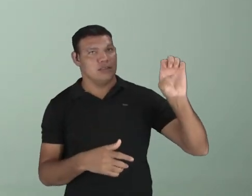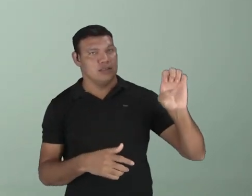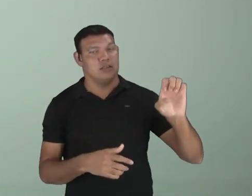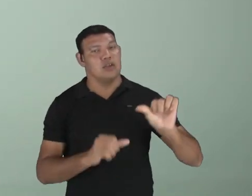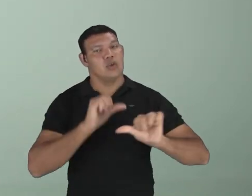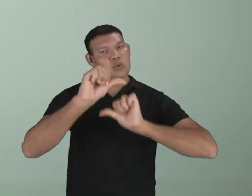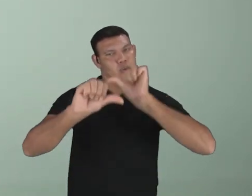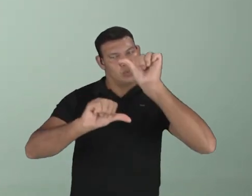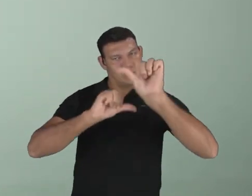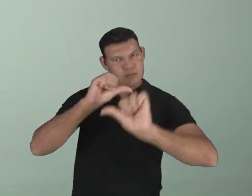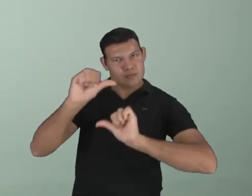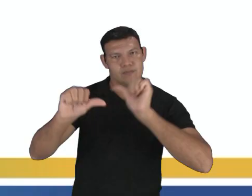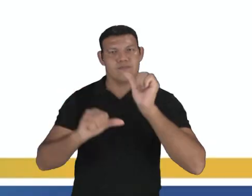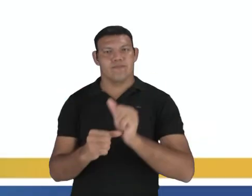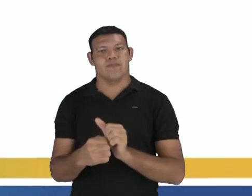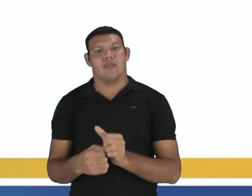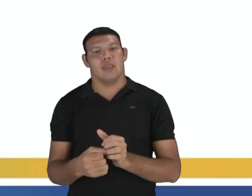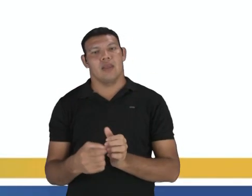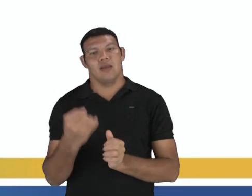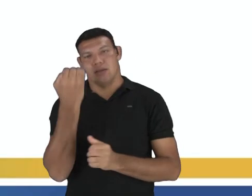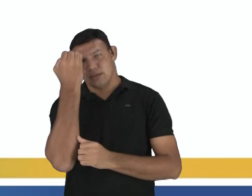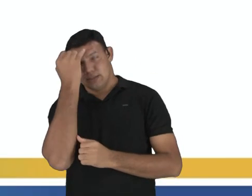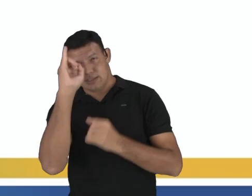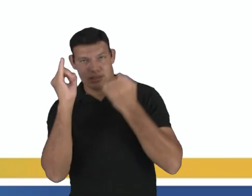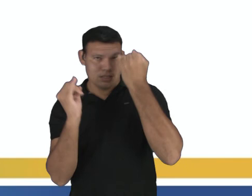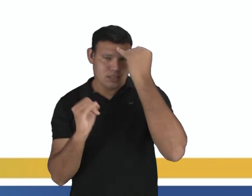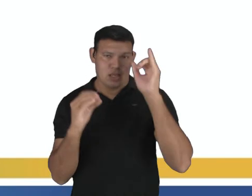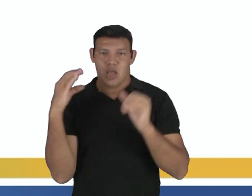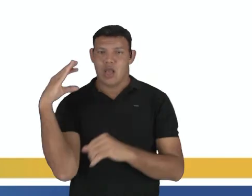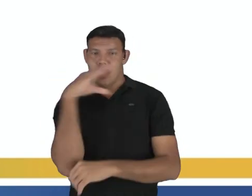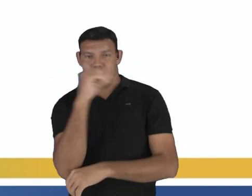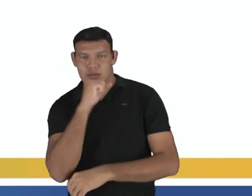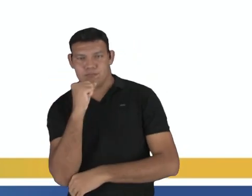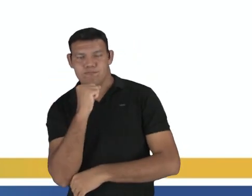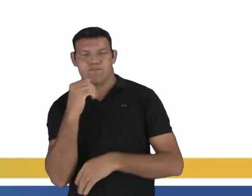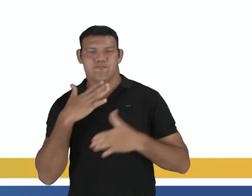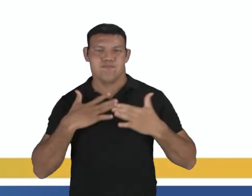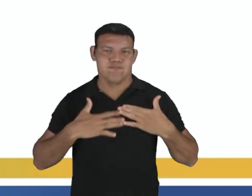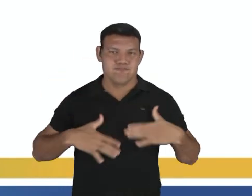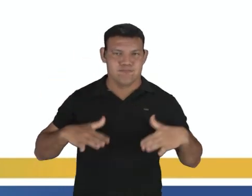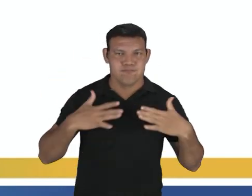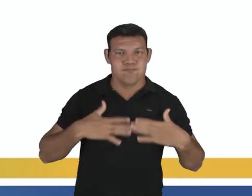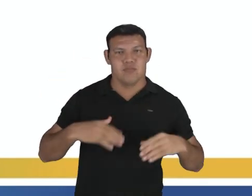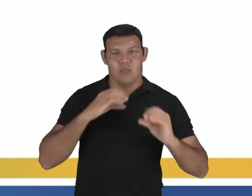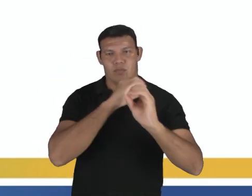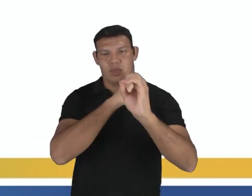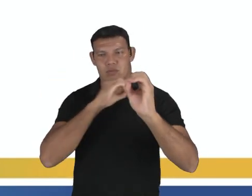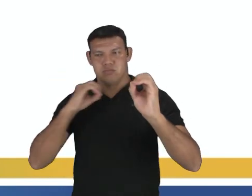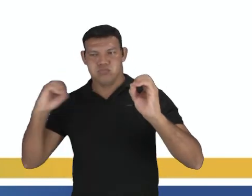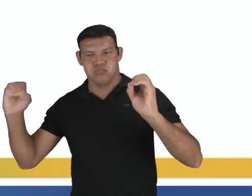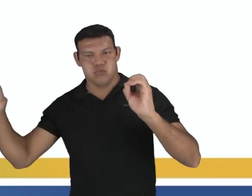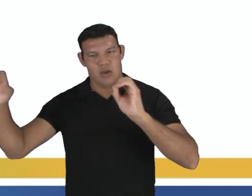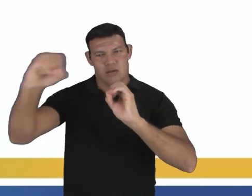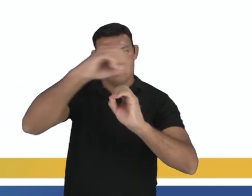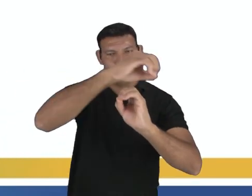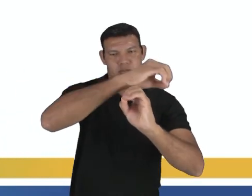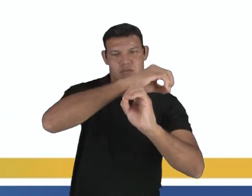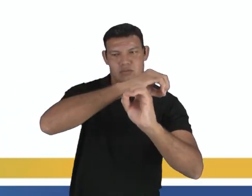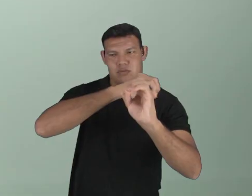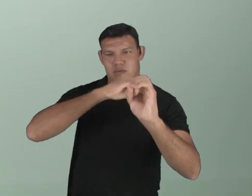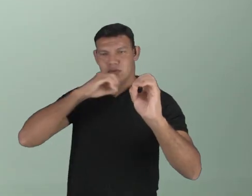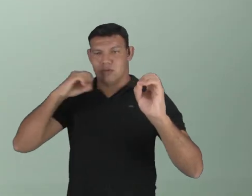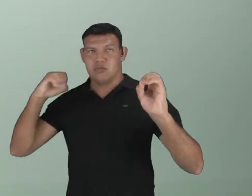D e E, é que ele está mudando e está trocando essa ideia de mais rápido e mais devagar para periélio e